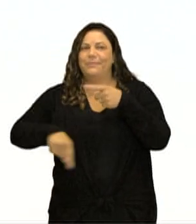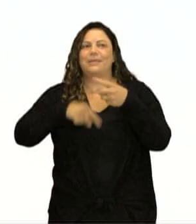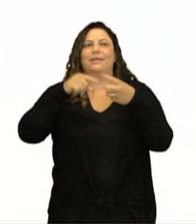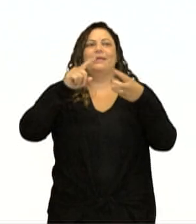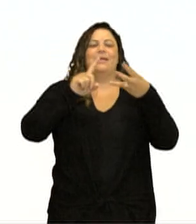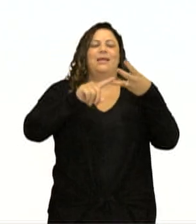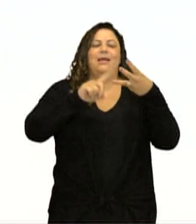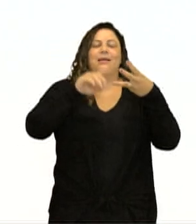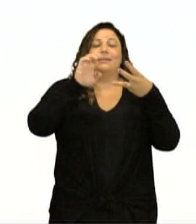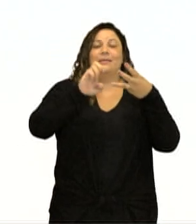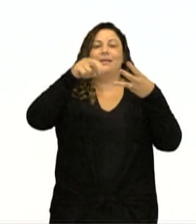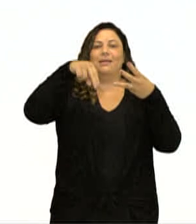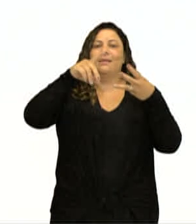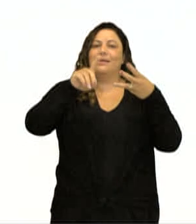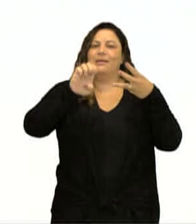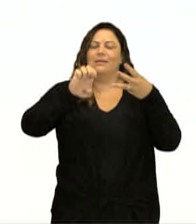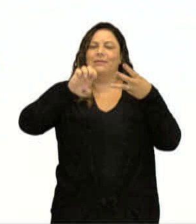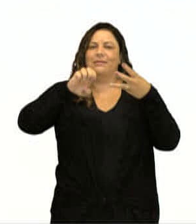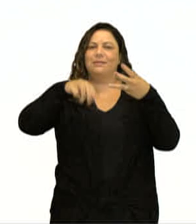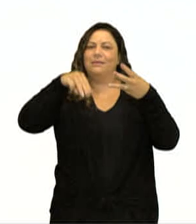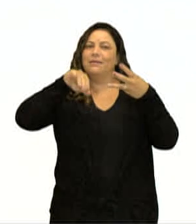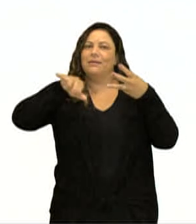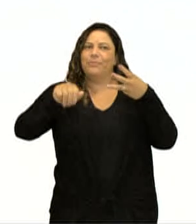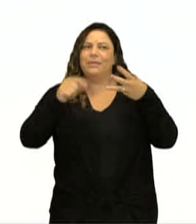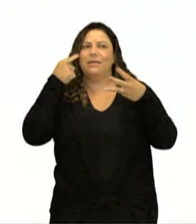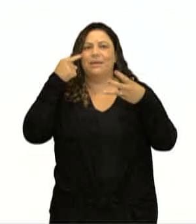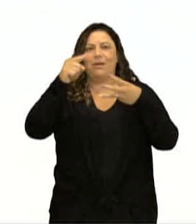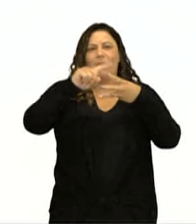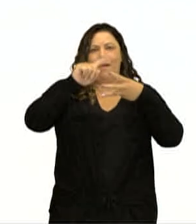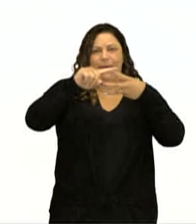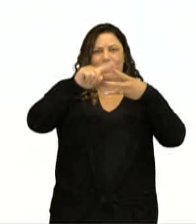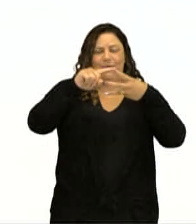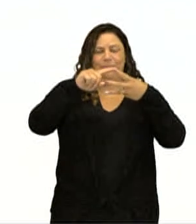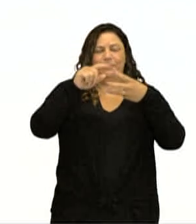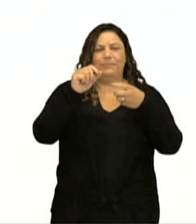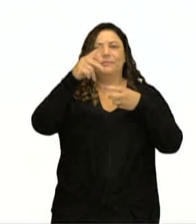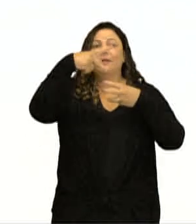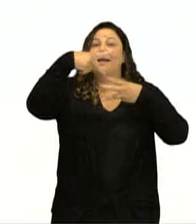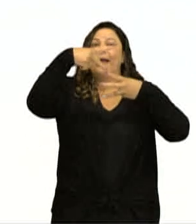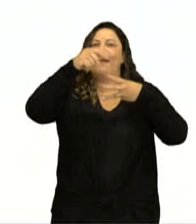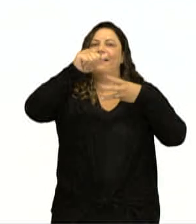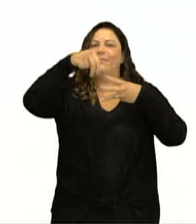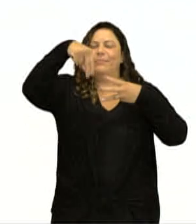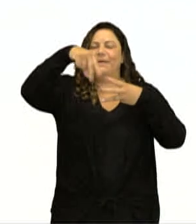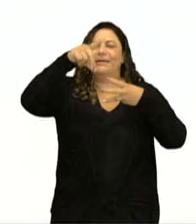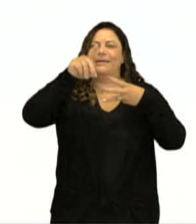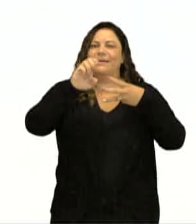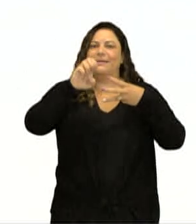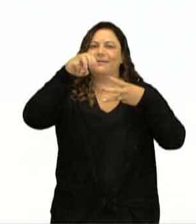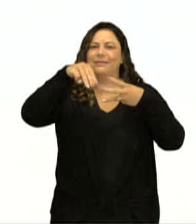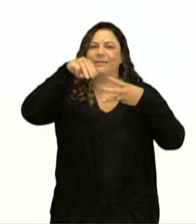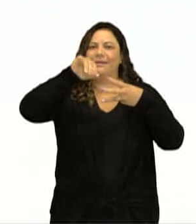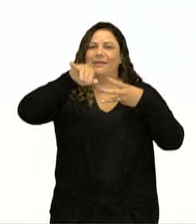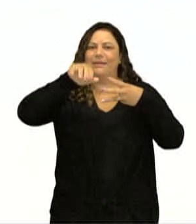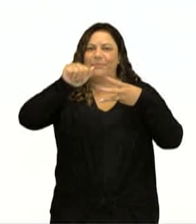Que o paciente está com gripe, e a gripe, lembrando, os antibióticos não atuam sobre doenças causadas por